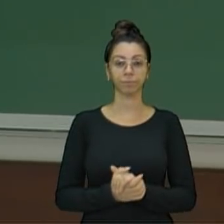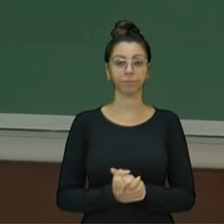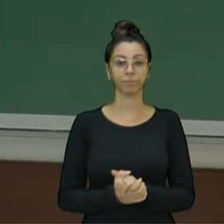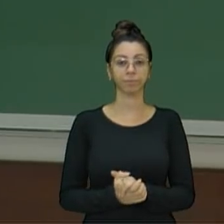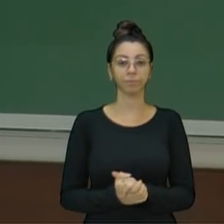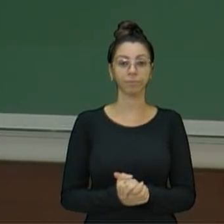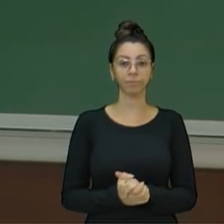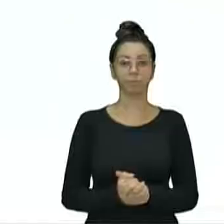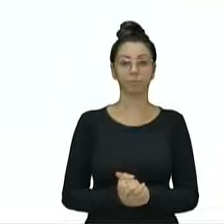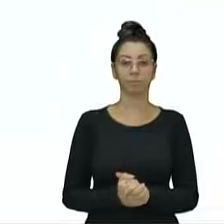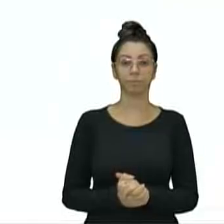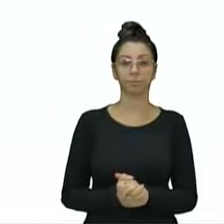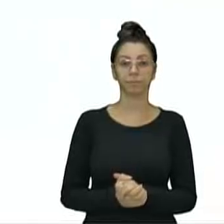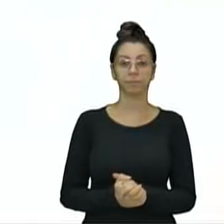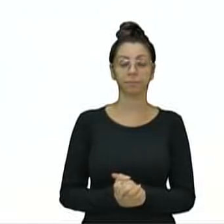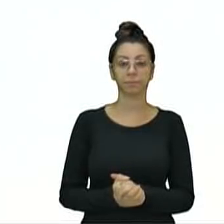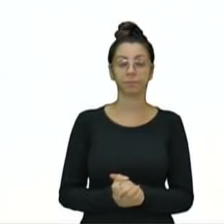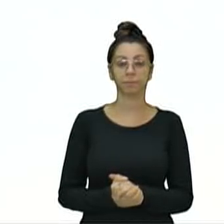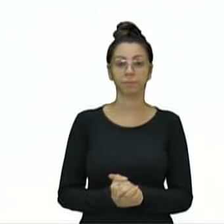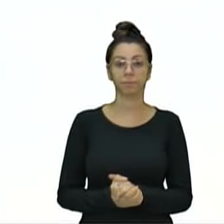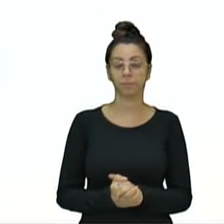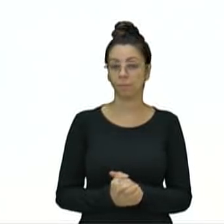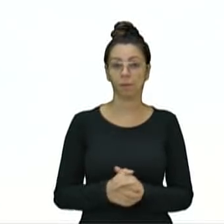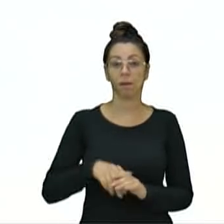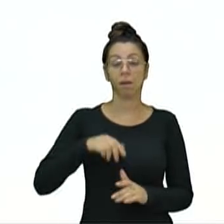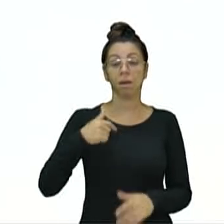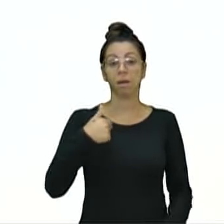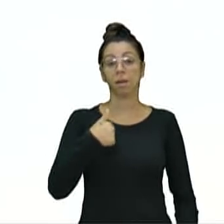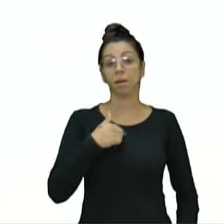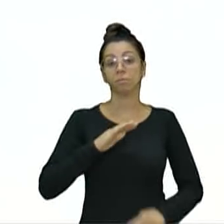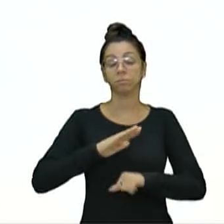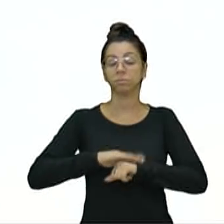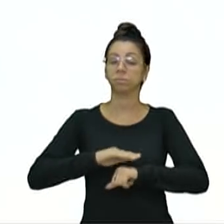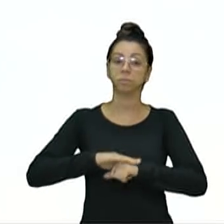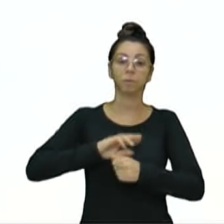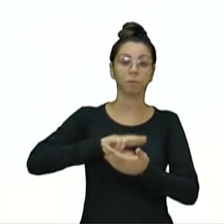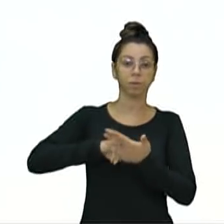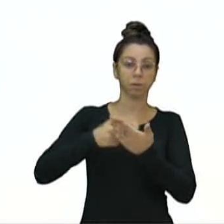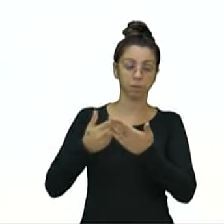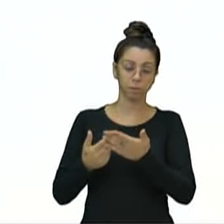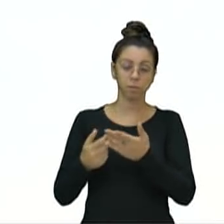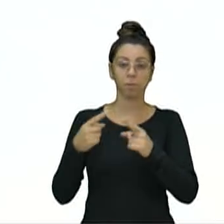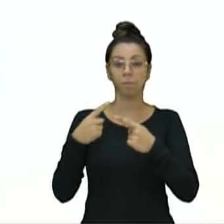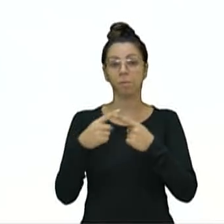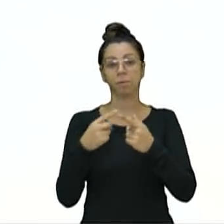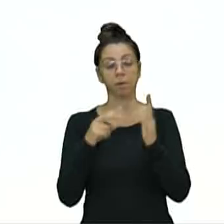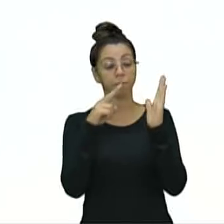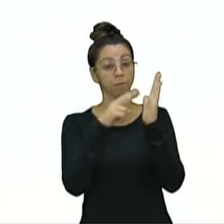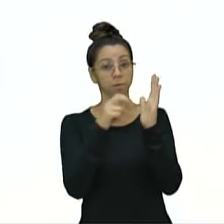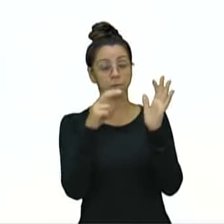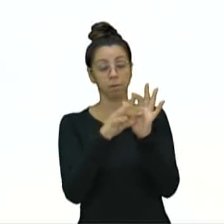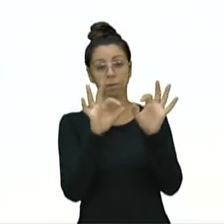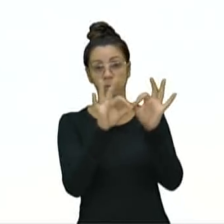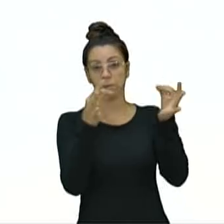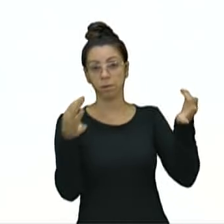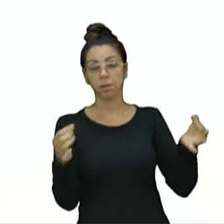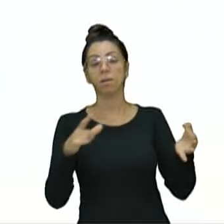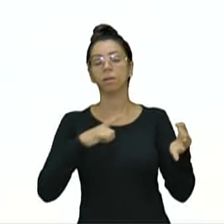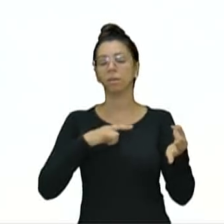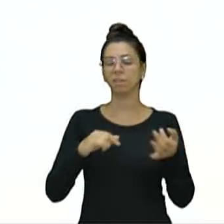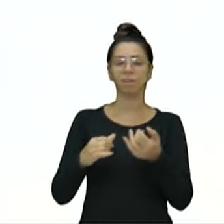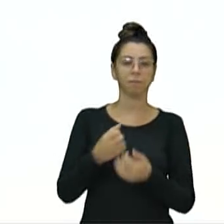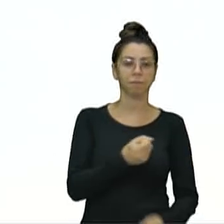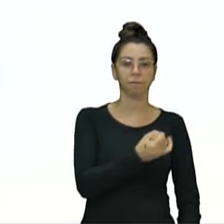the original text. Eu não vou traduzir para vocês porque as palavras aqui é um vocabulário bem simples e tem bastante palavrinha